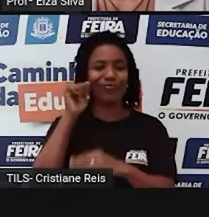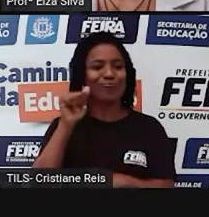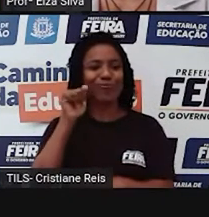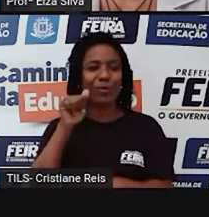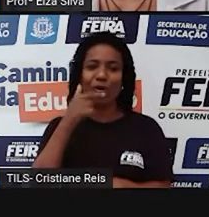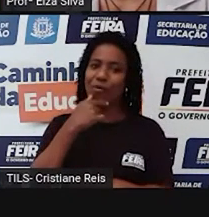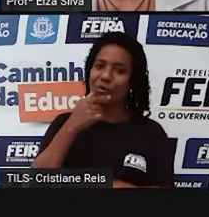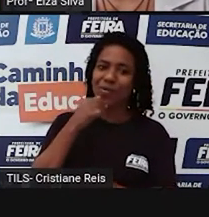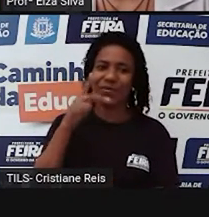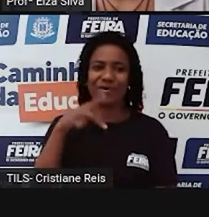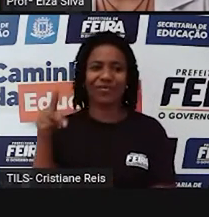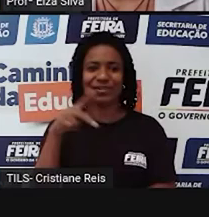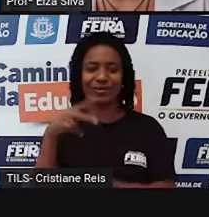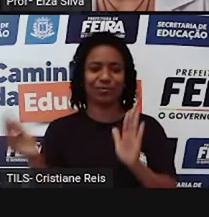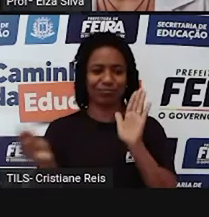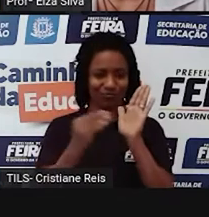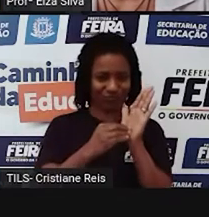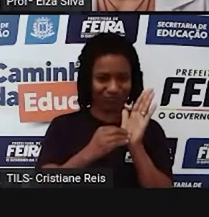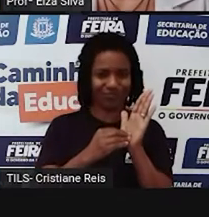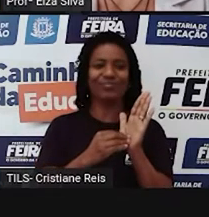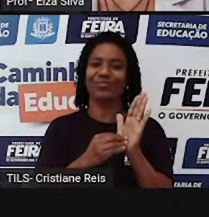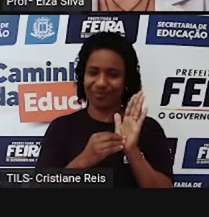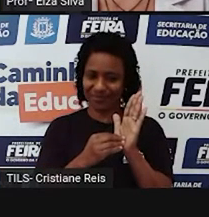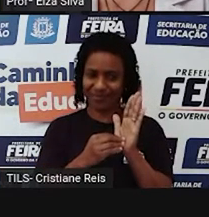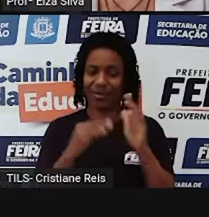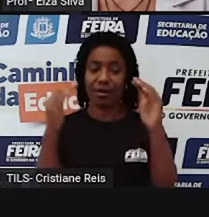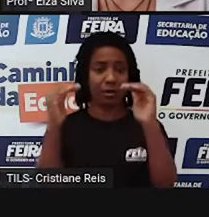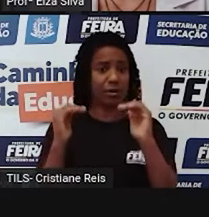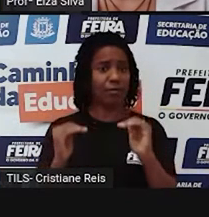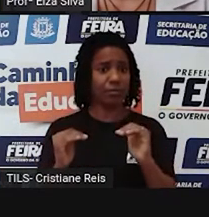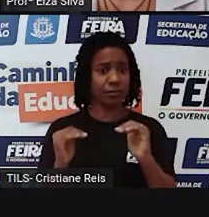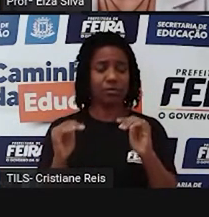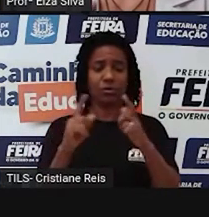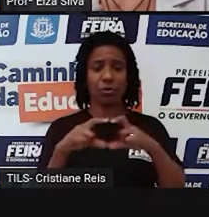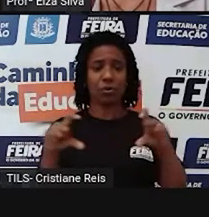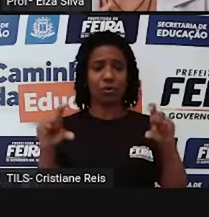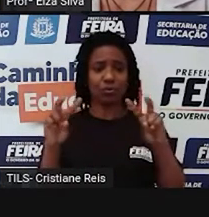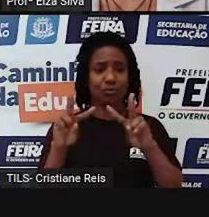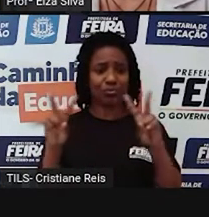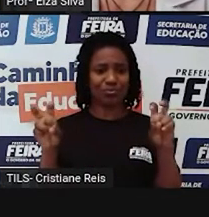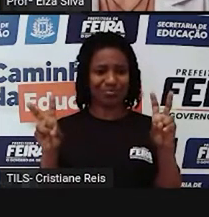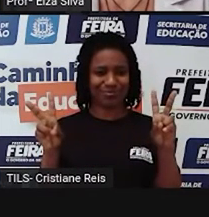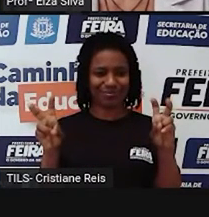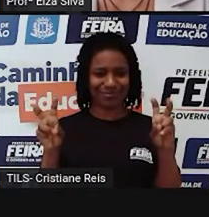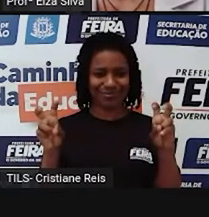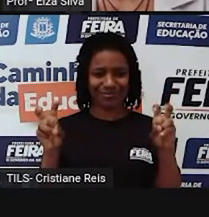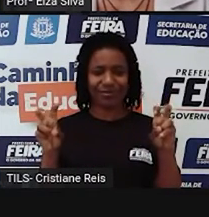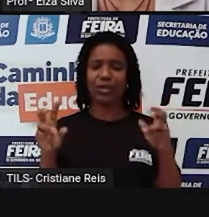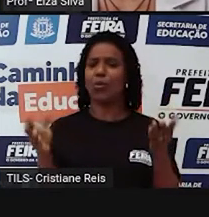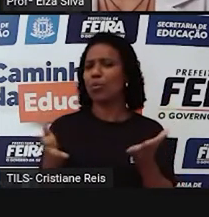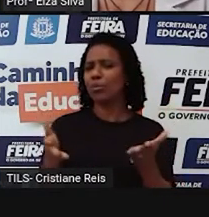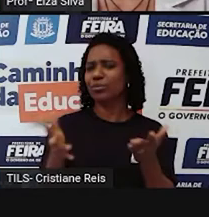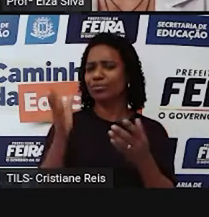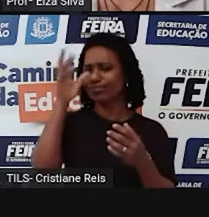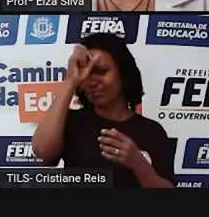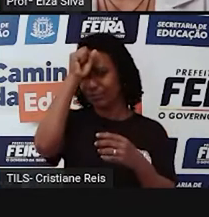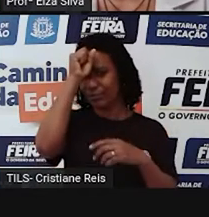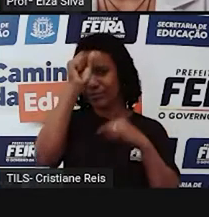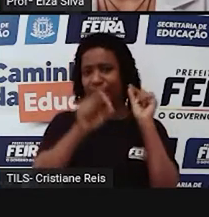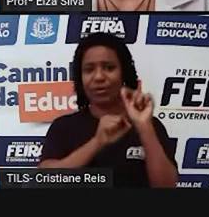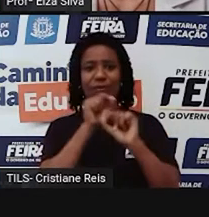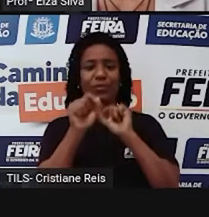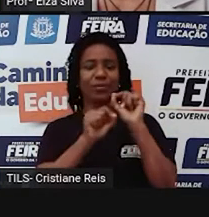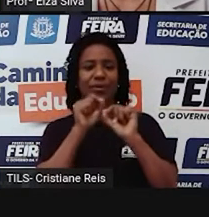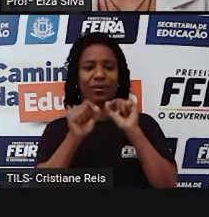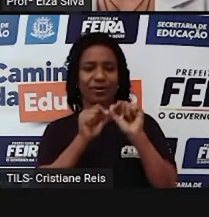ou de sua professora da escola. Abaixo do cabeçalho, escreva o tema de nossa aula. Then,